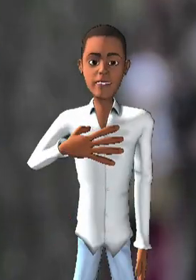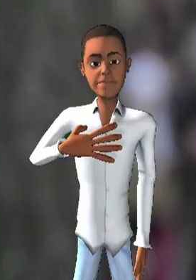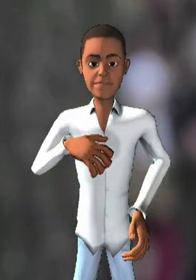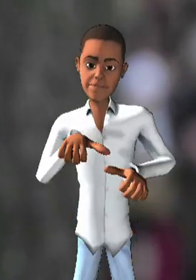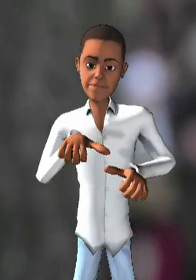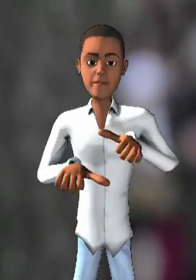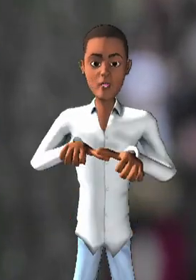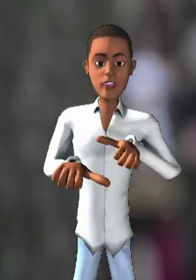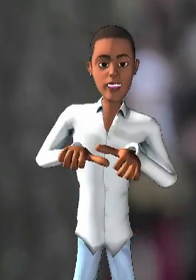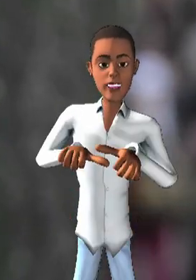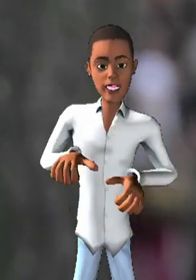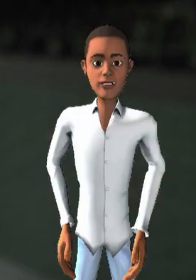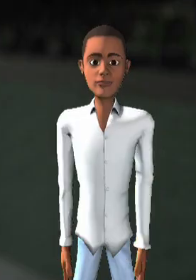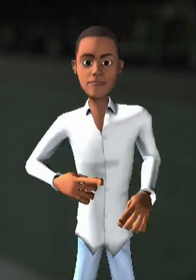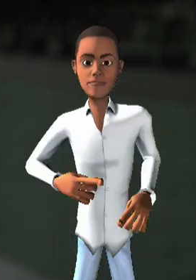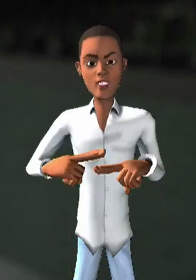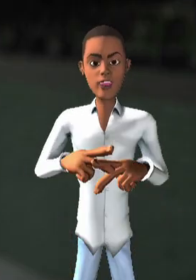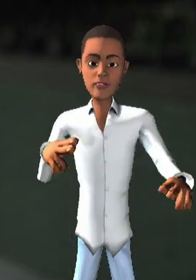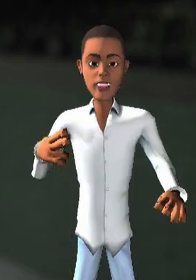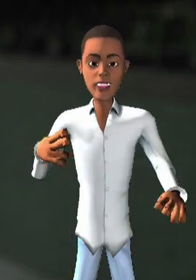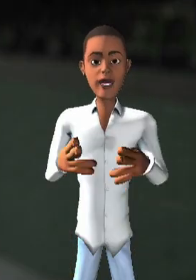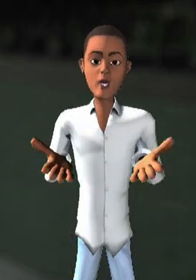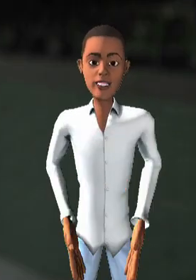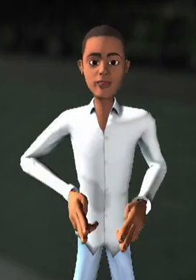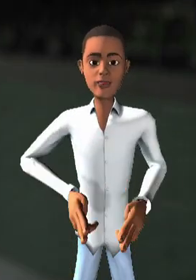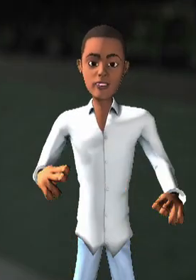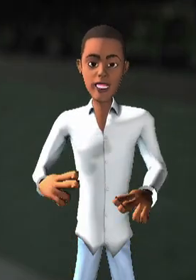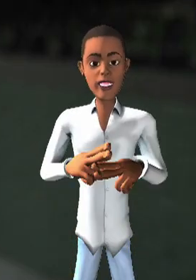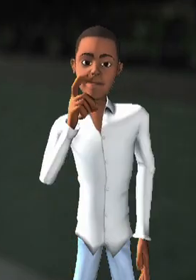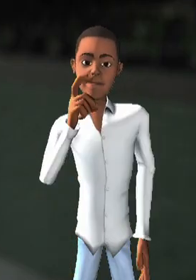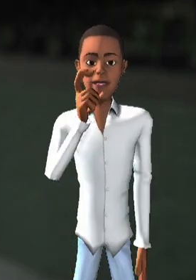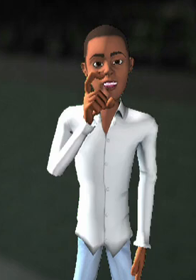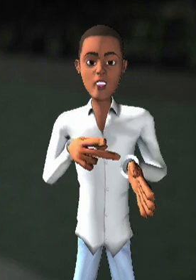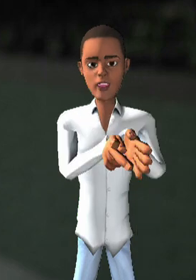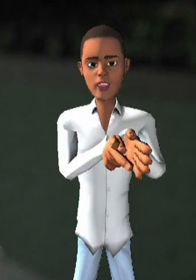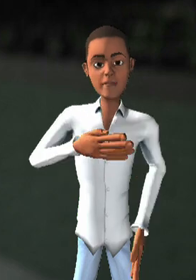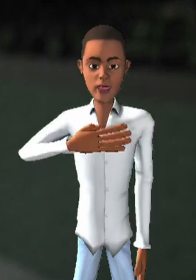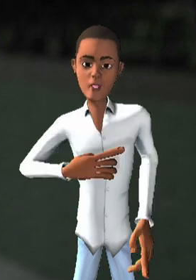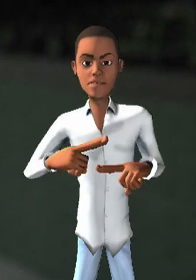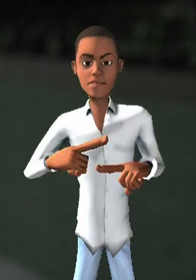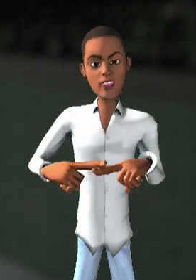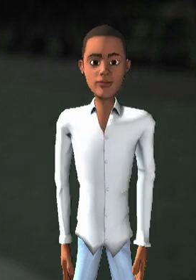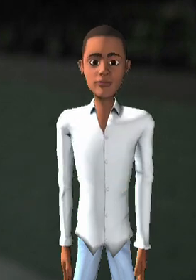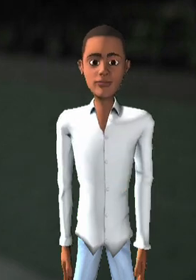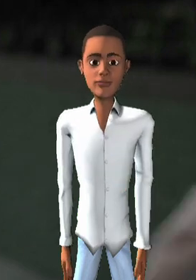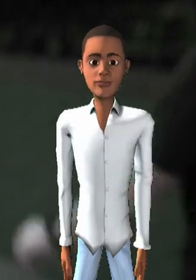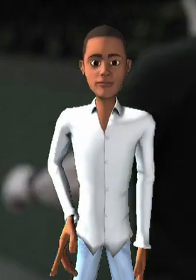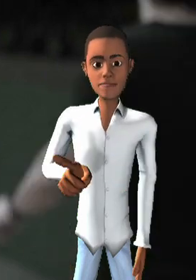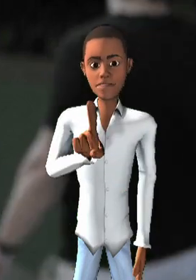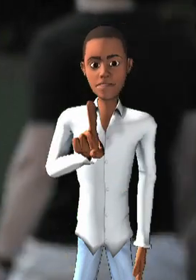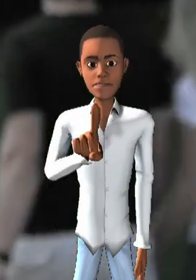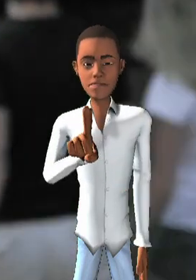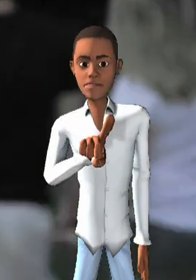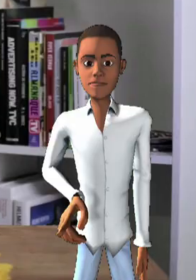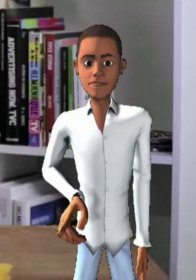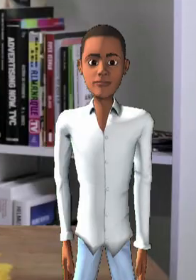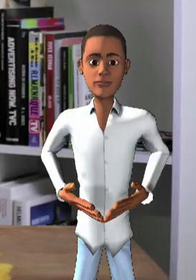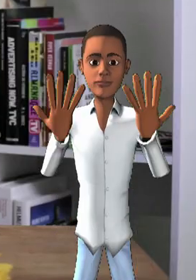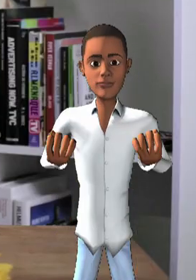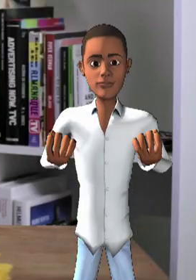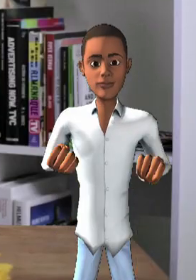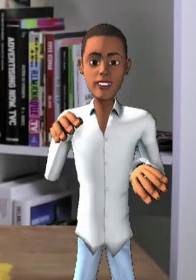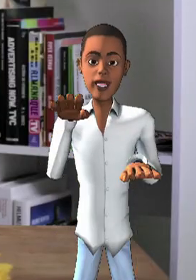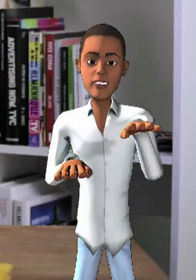esforçar para deixar de ser. Por que eu vou negar? Vou negar para me esconder atrás da minha própria máscara? Não tem isso.